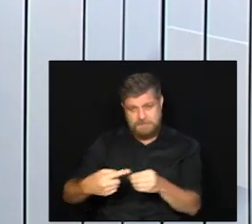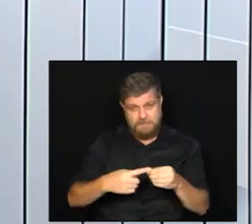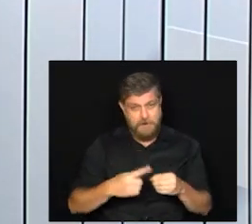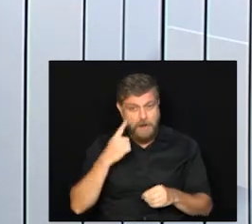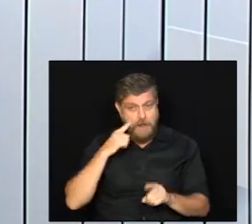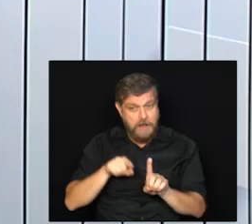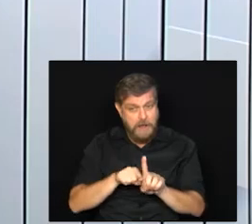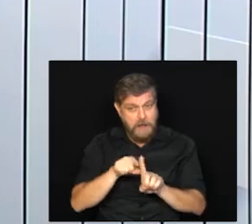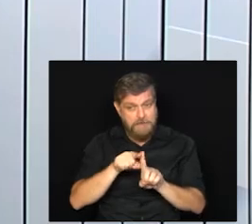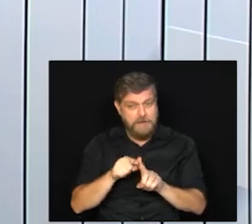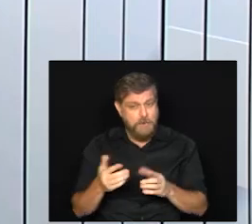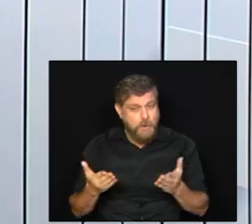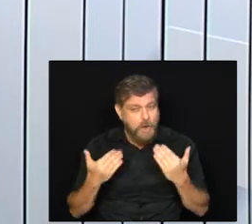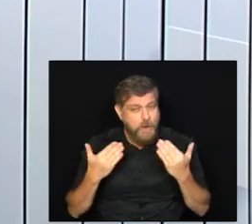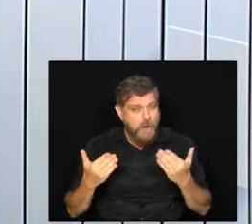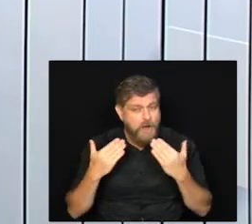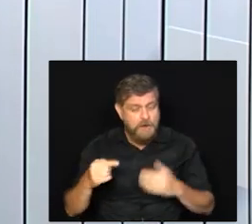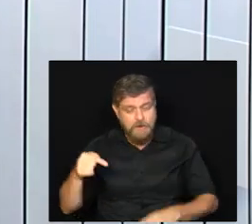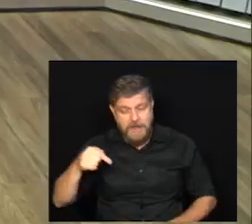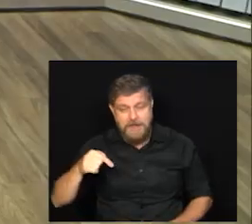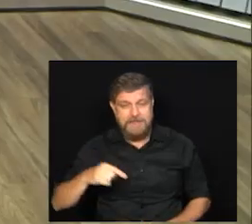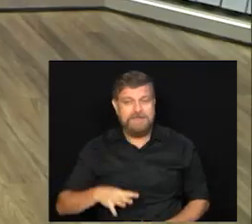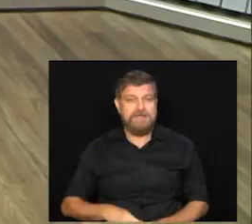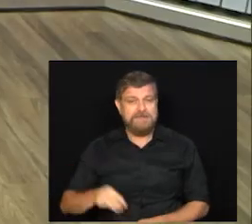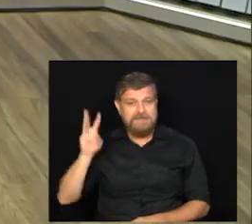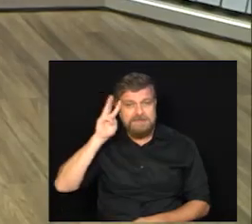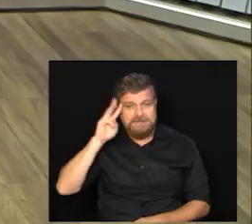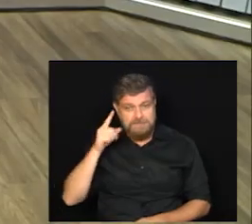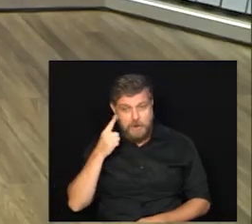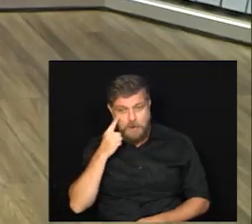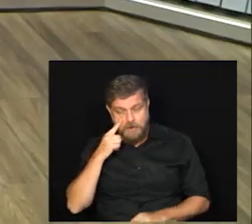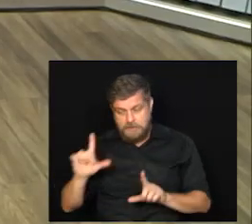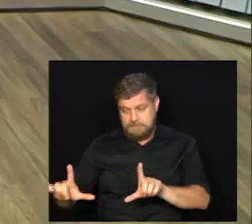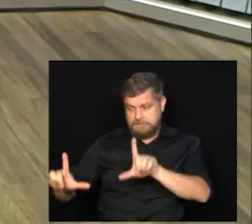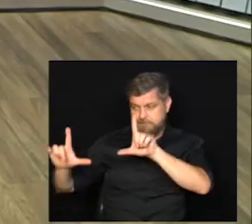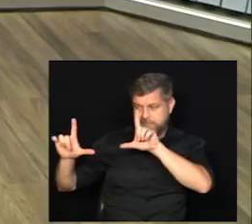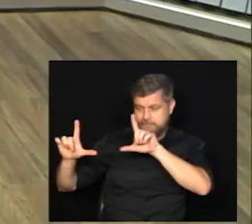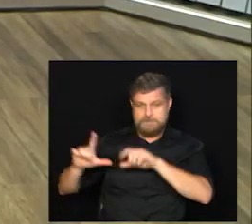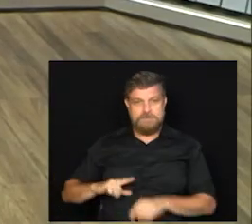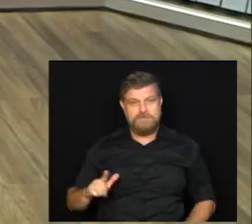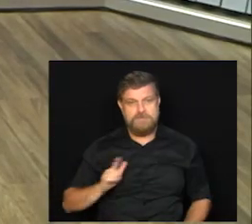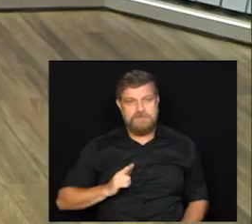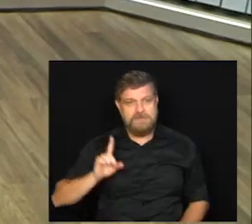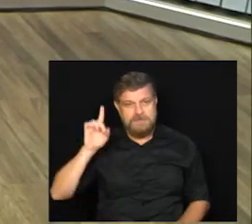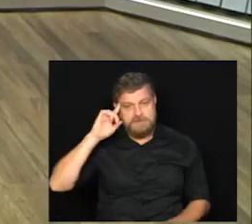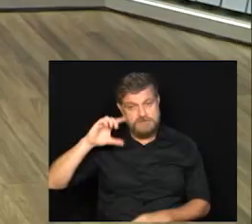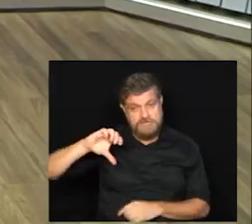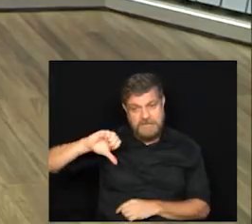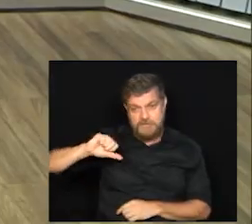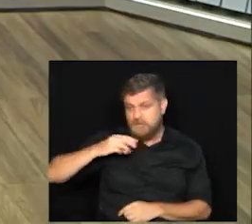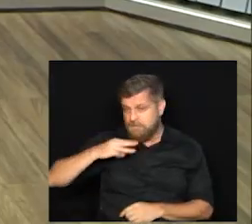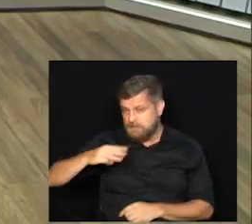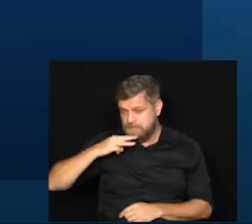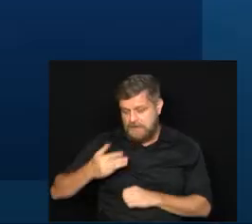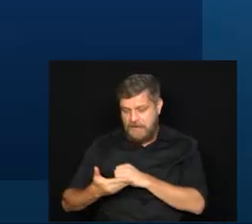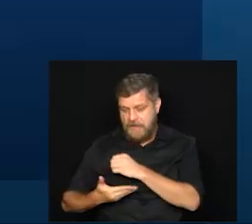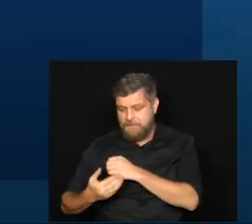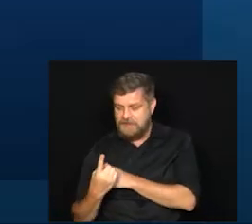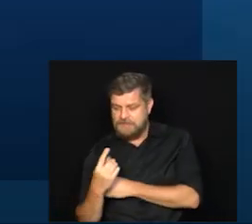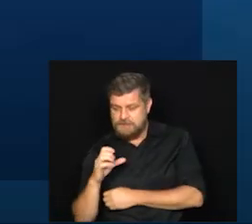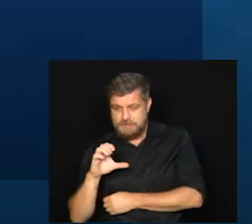temperaturas então para esta terça-feira aqui na cidade de Campinas. Olha só aqui na minha tela, 9 de março nós temos mínima de